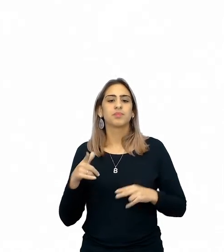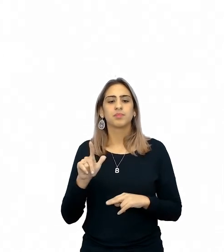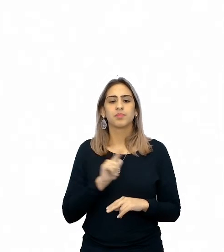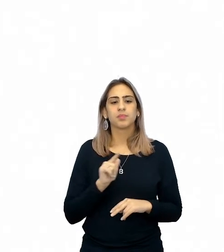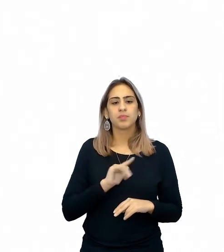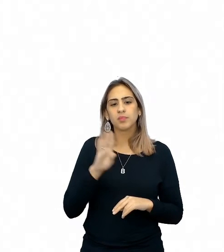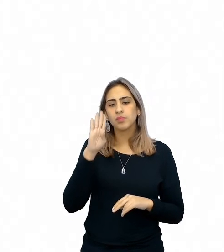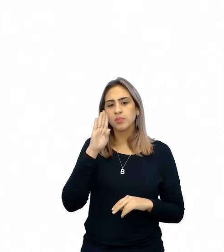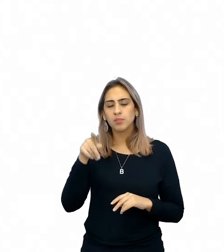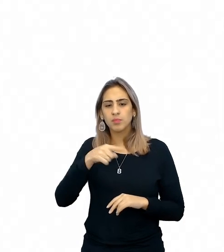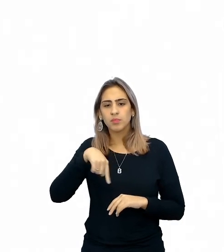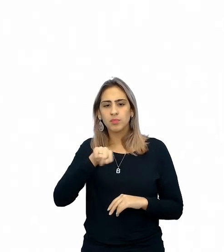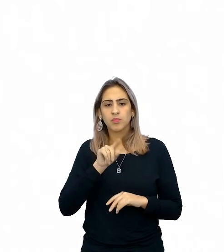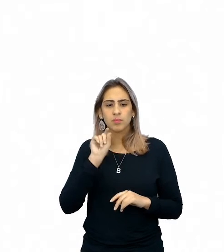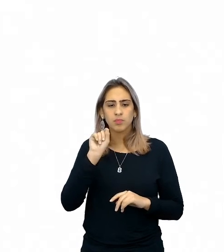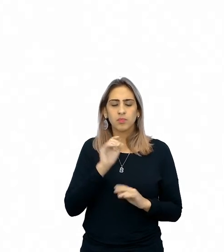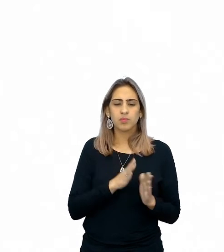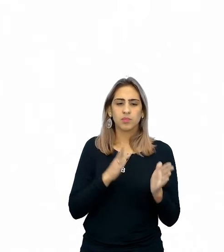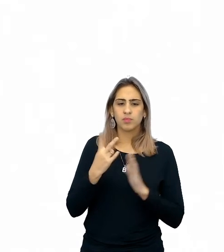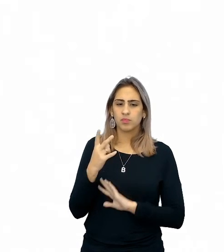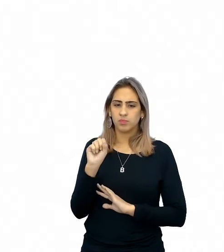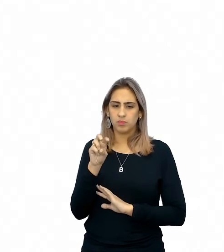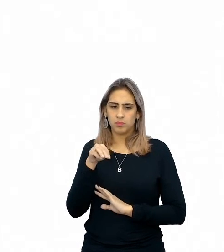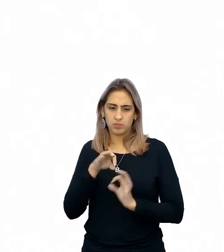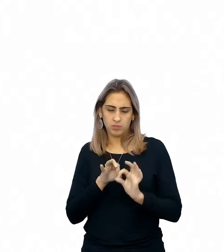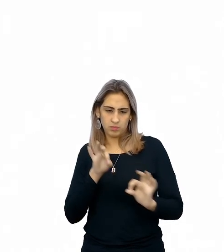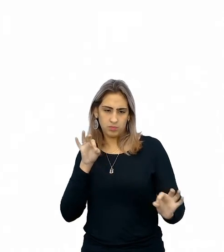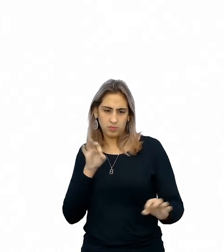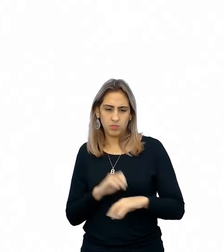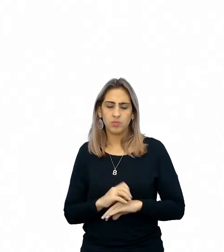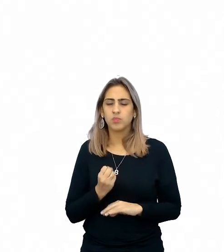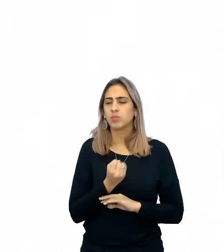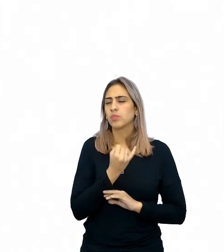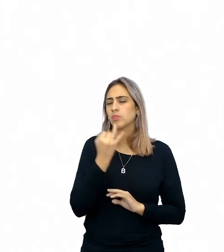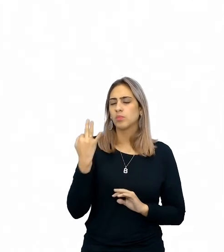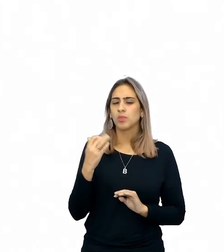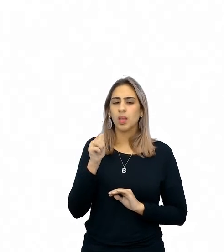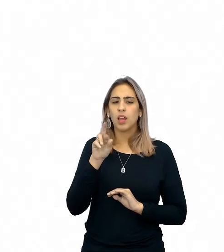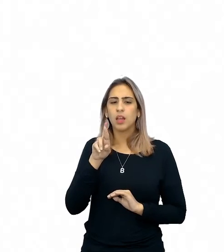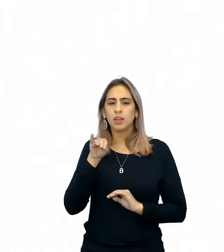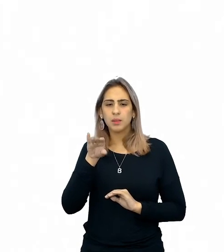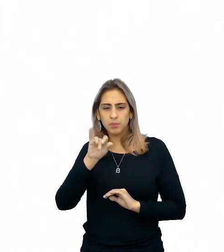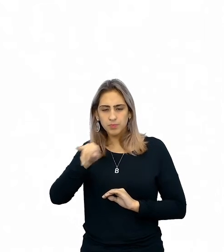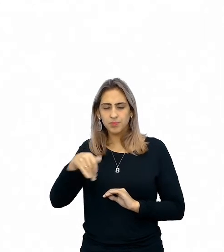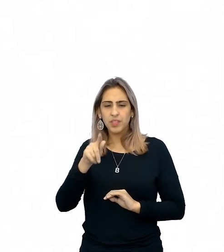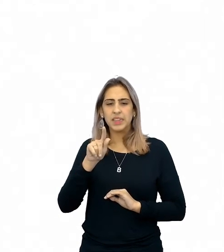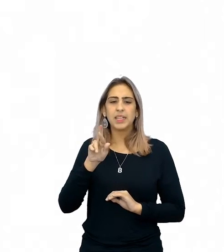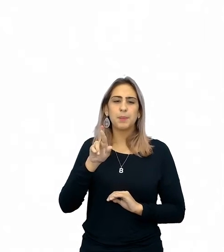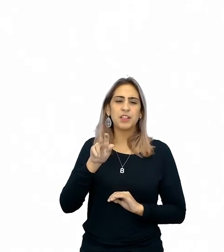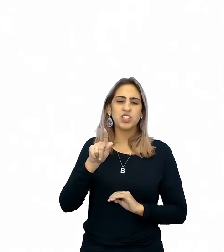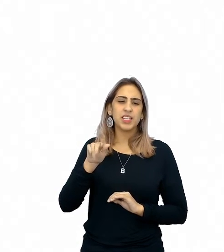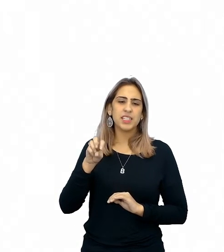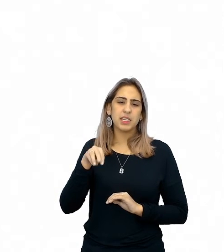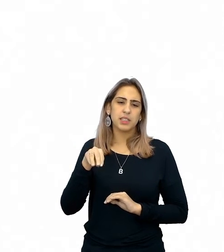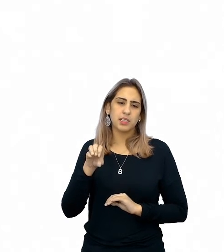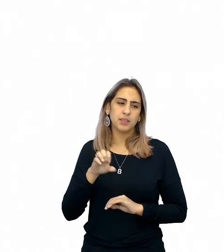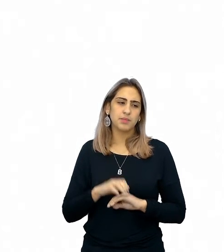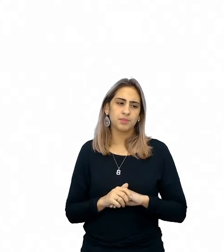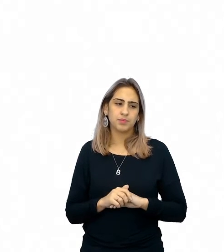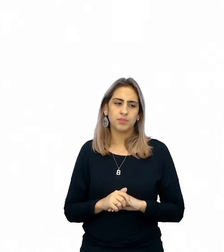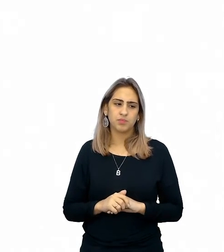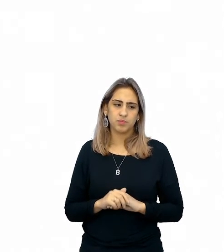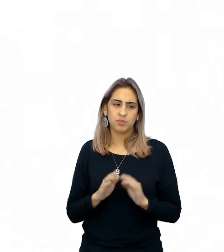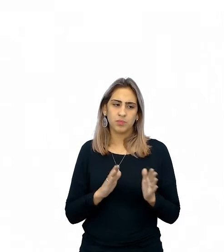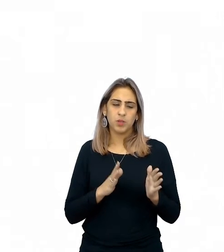maior plantação é a de alface, com 28 metros. O quanto de arame o seu Jorge vai gastar é 28 metros.